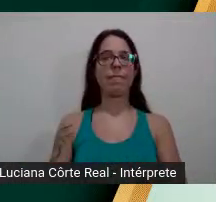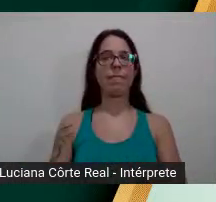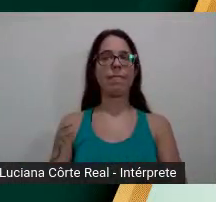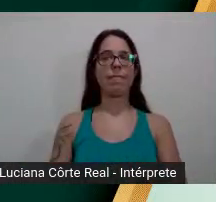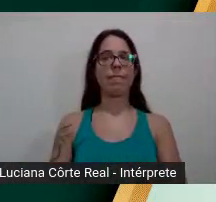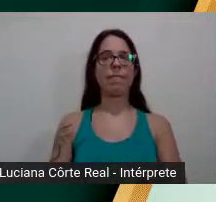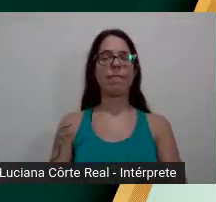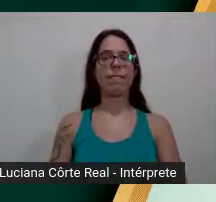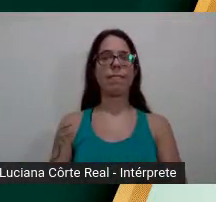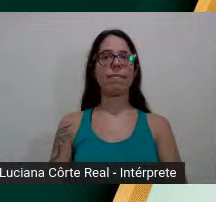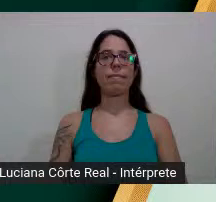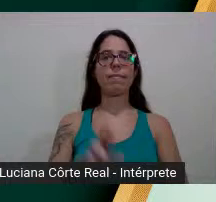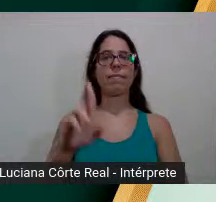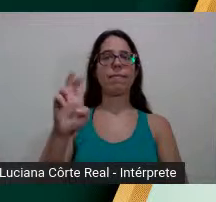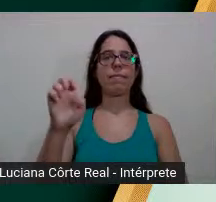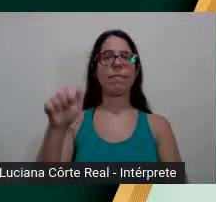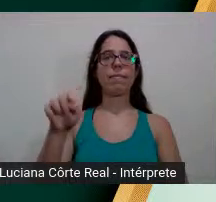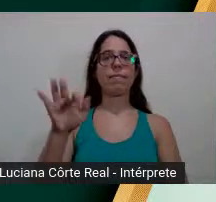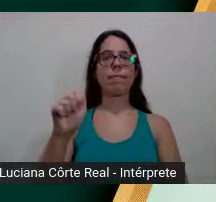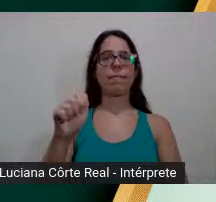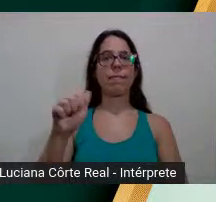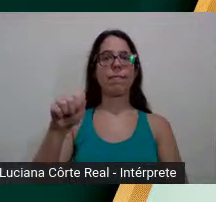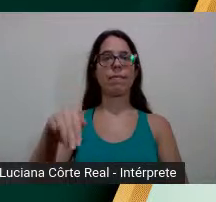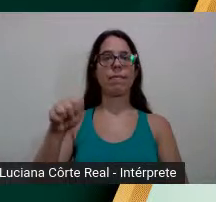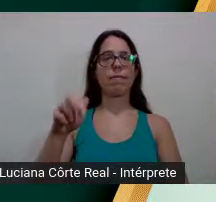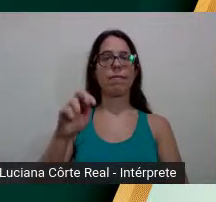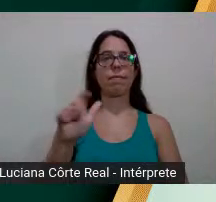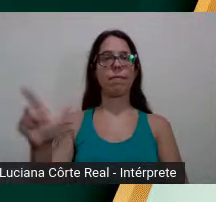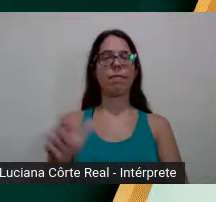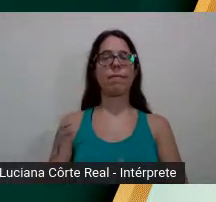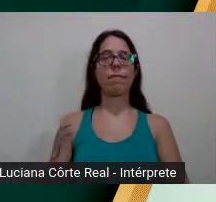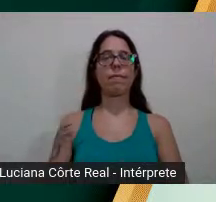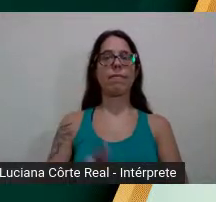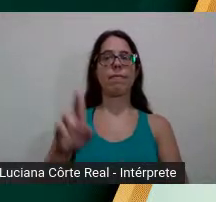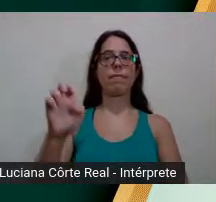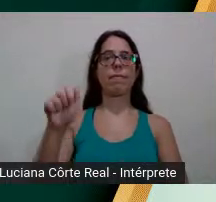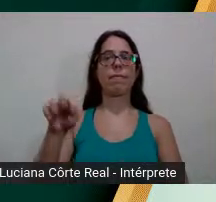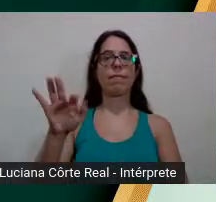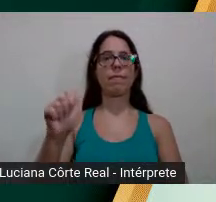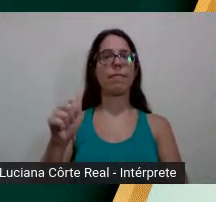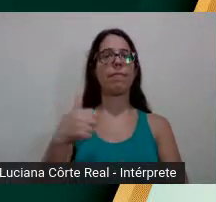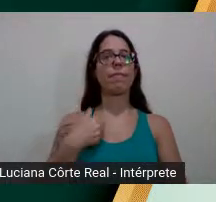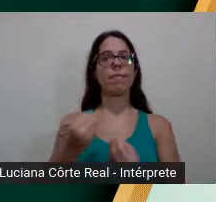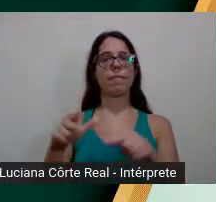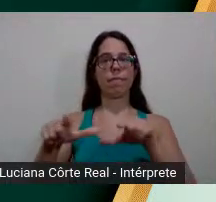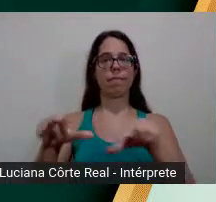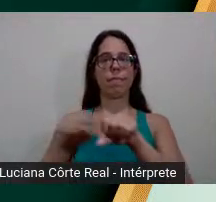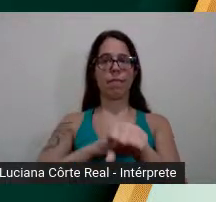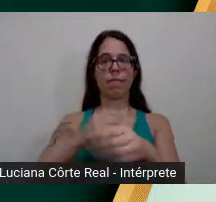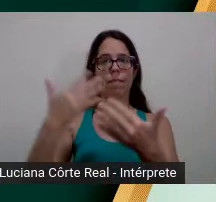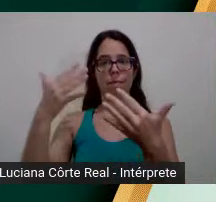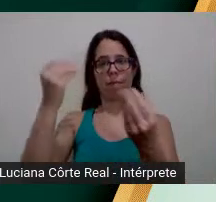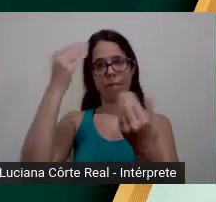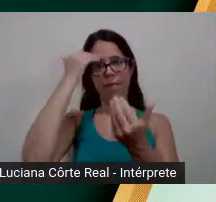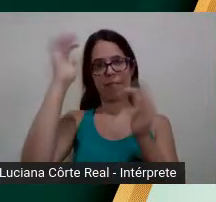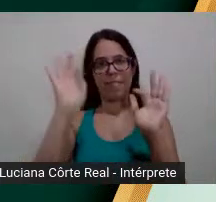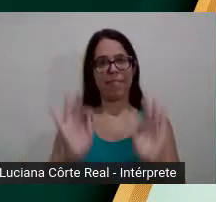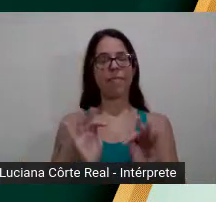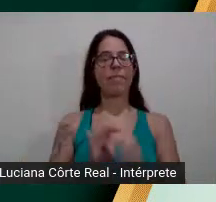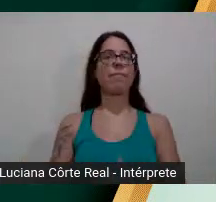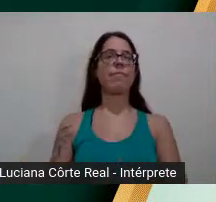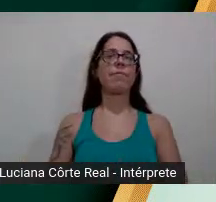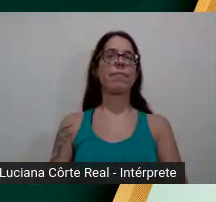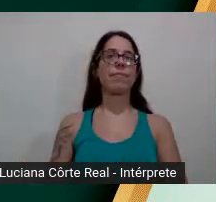Renata Garcês Amaral. Renata, confira-te o grau. Parabéns, muito sucesso, felicidades.